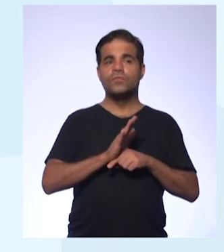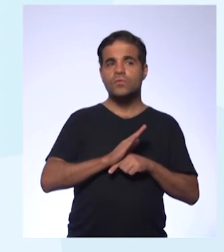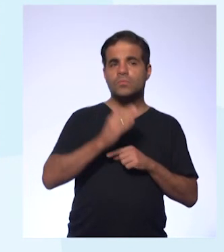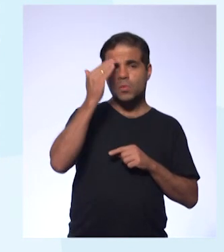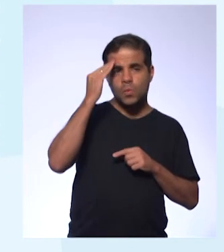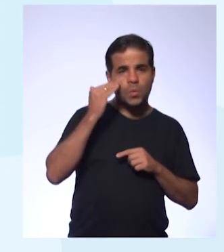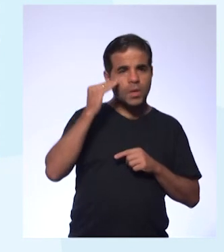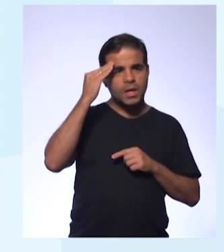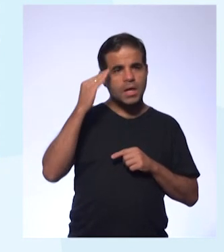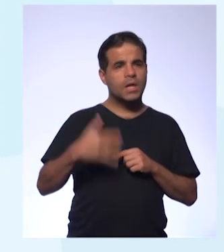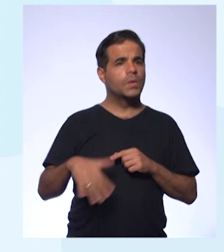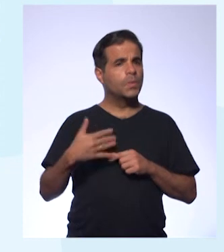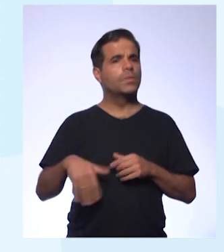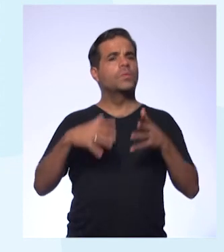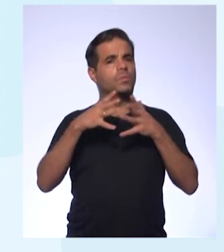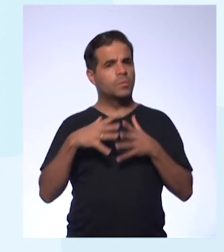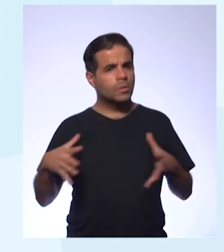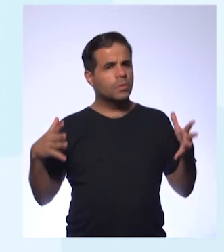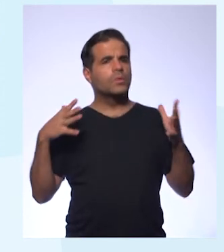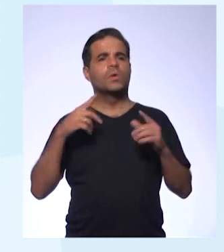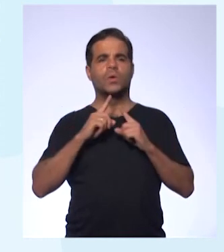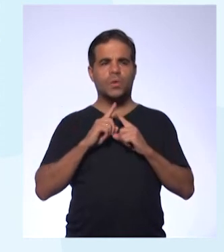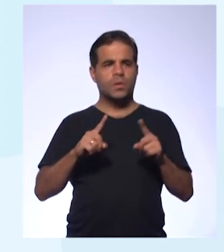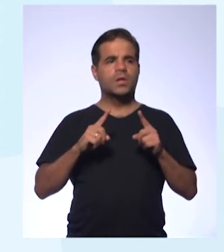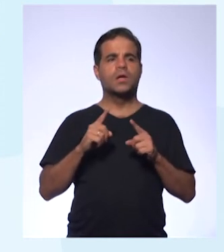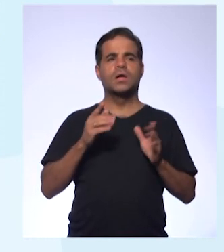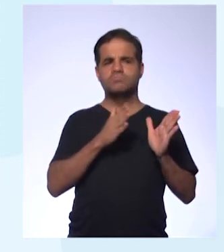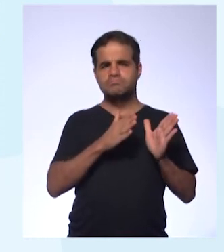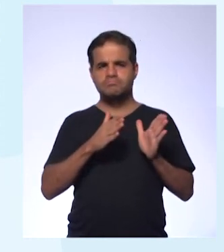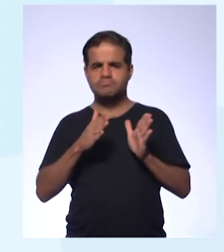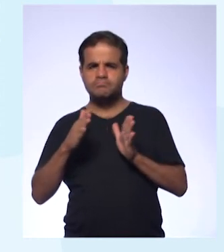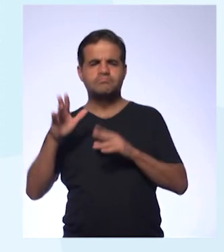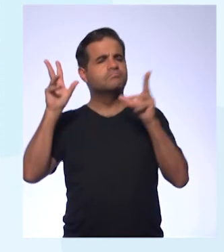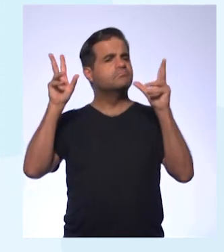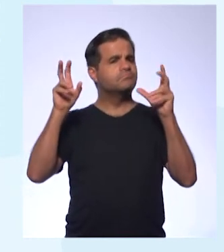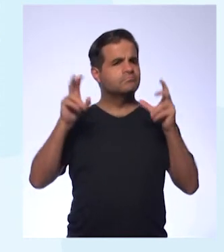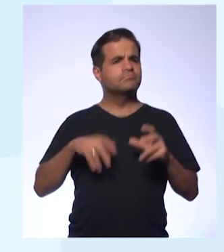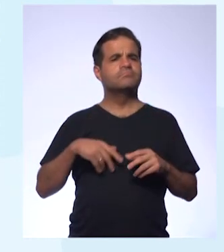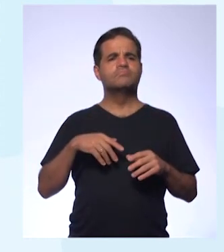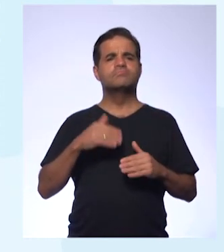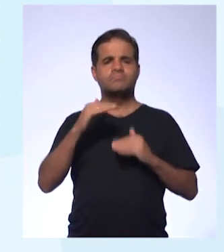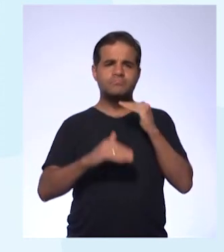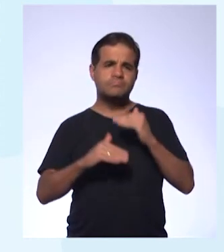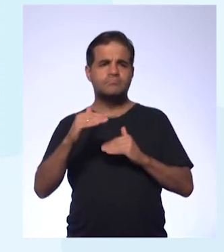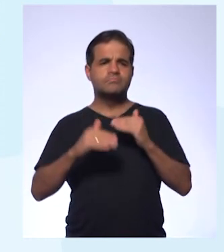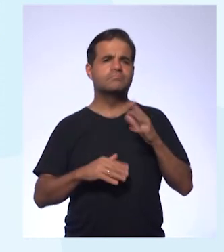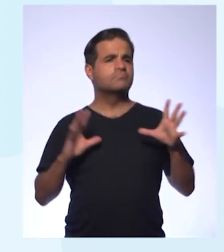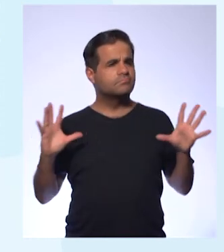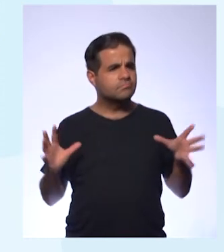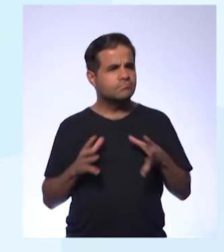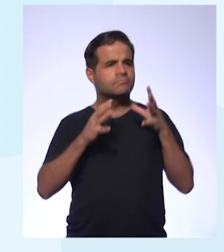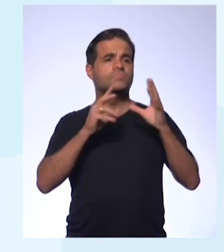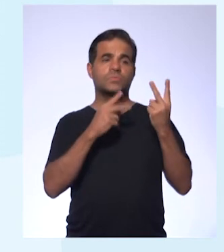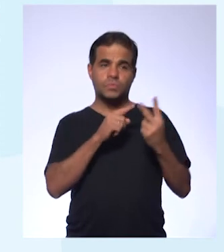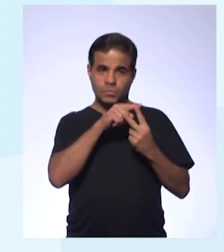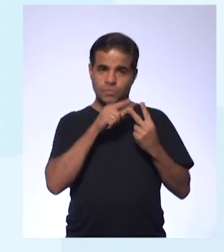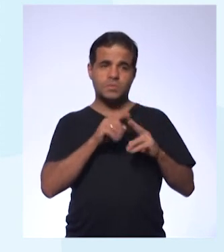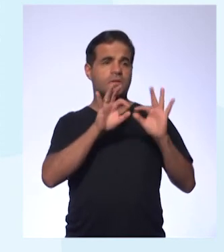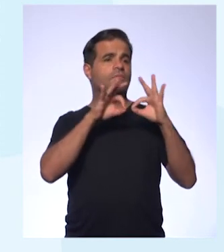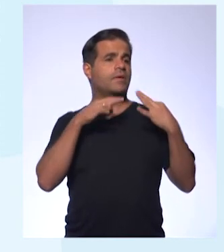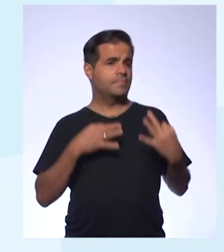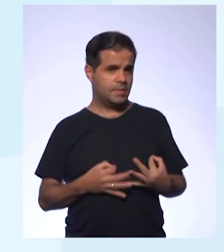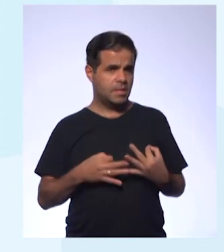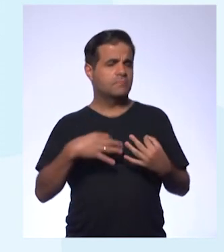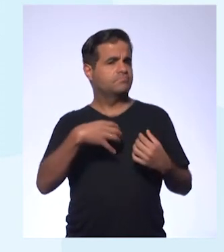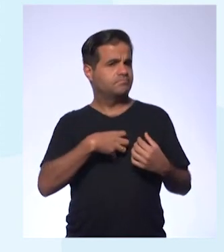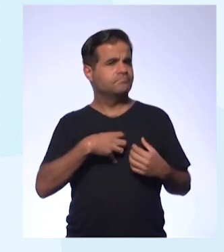de público e de crítica. Essa longa aborda como temática a desigualdade de classes entre duas famílias e,